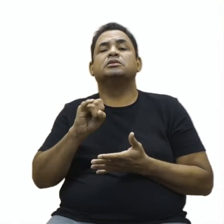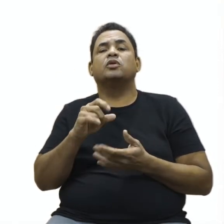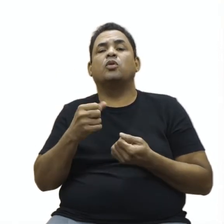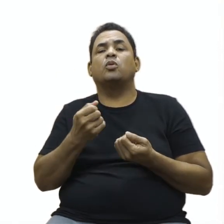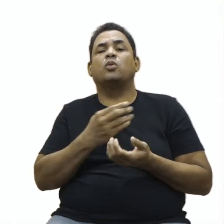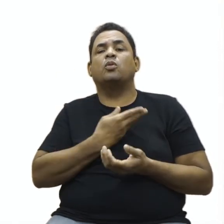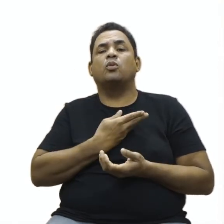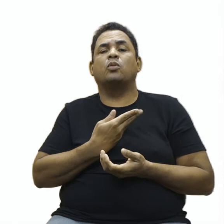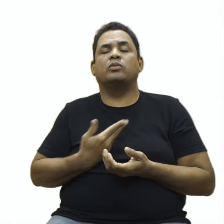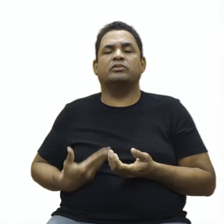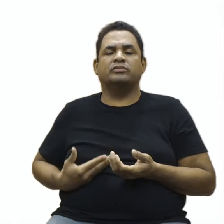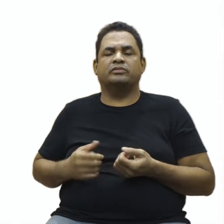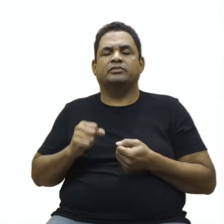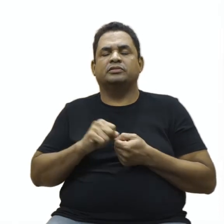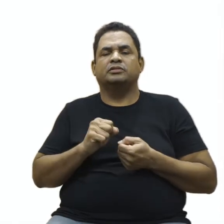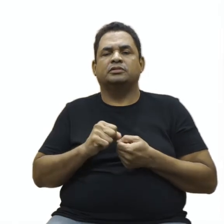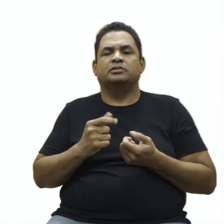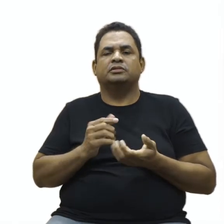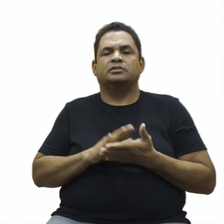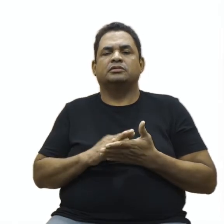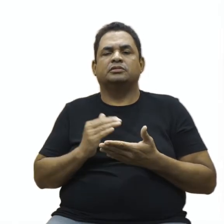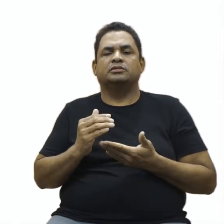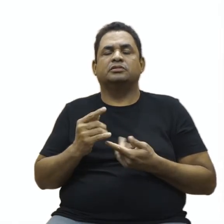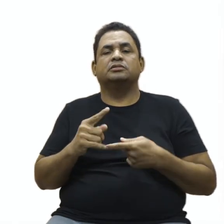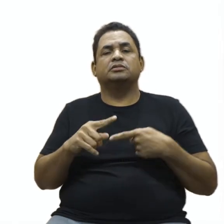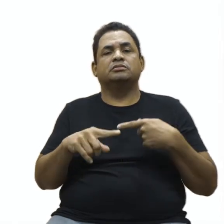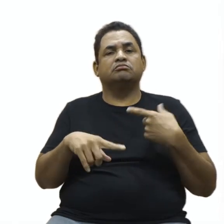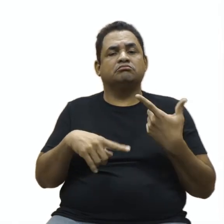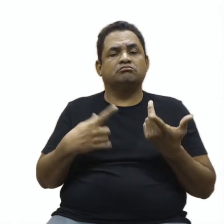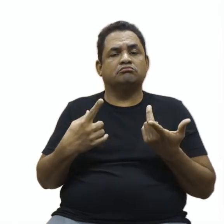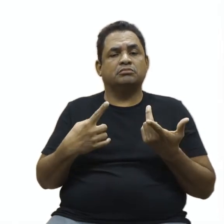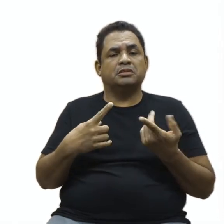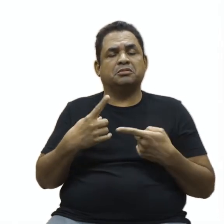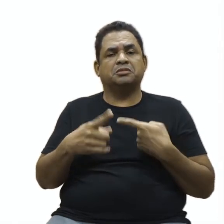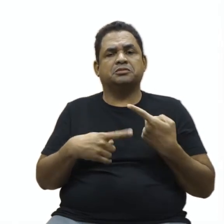E a gente vai acabar indo lá para onde?